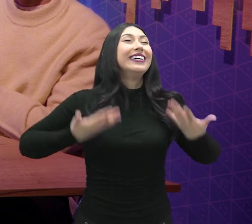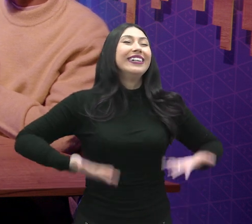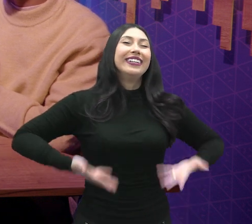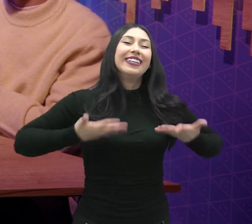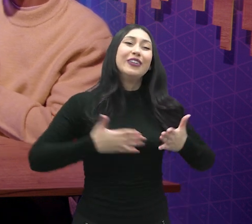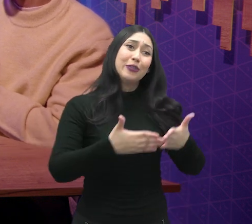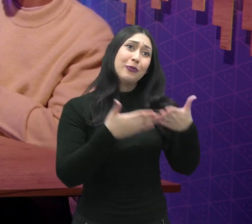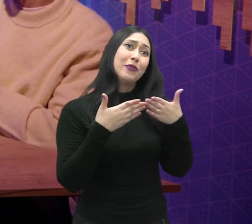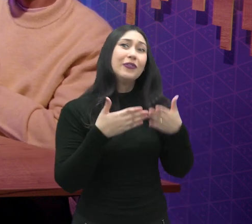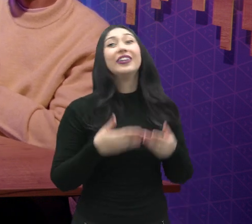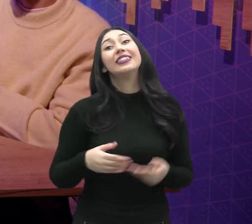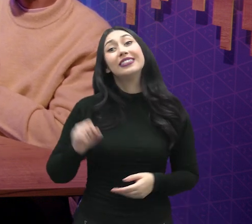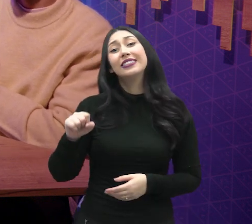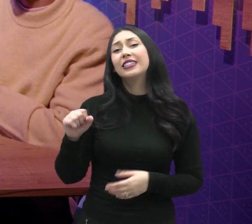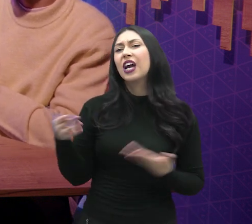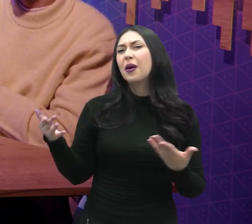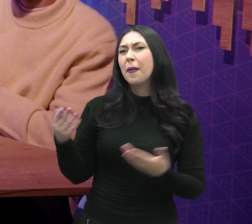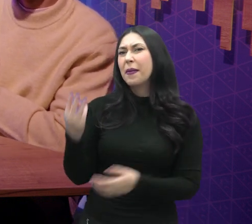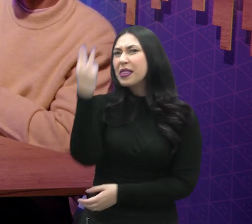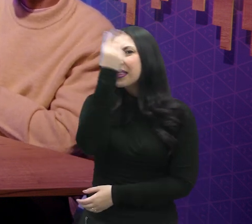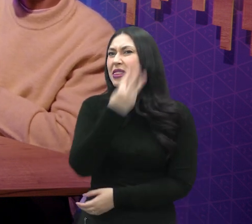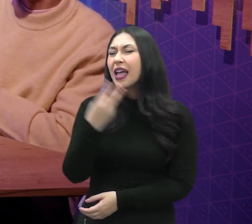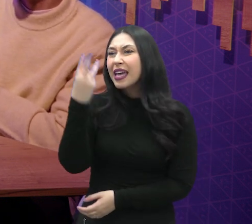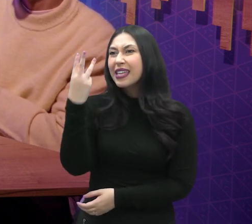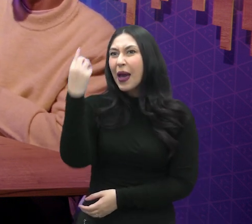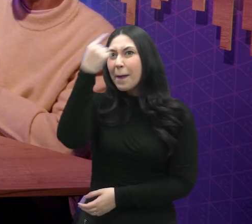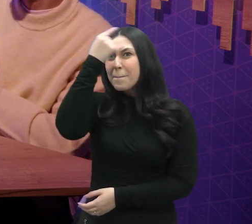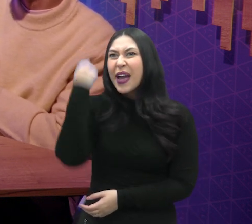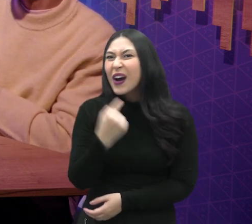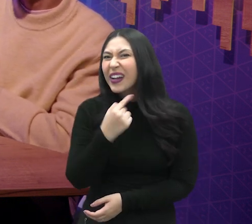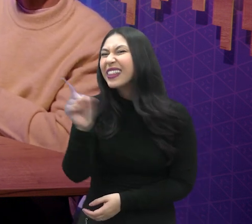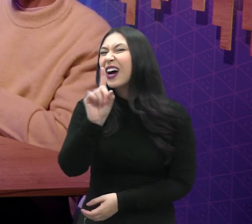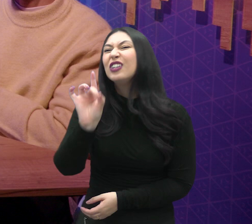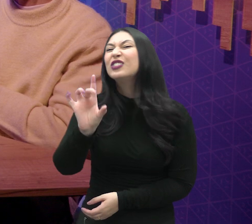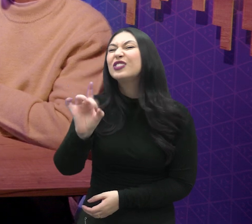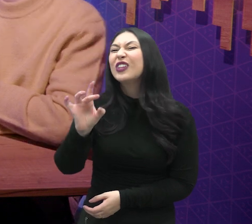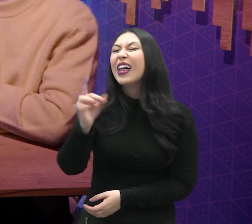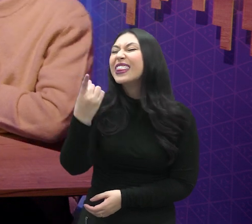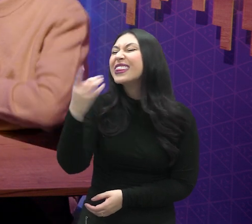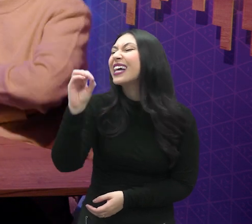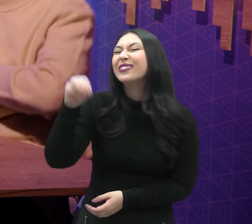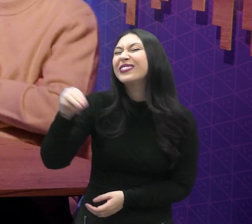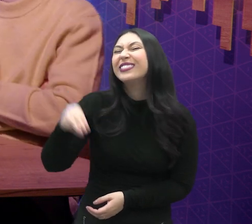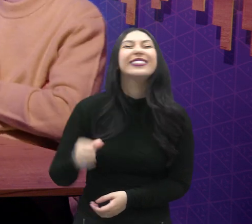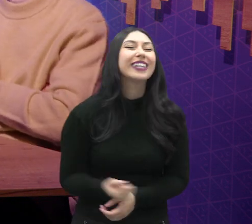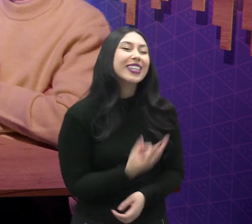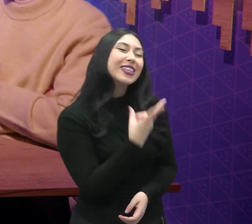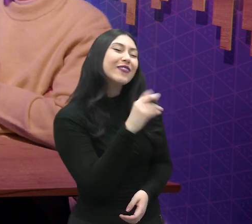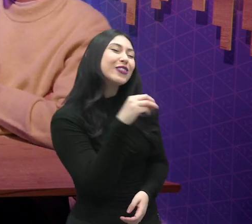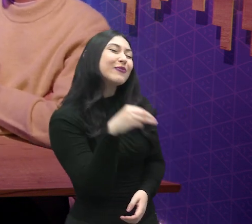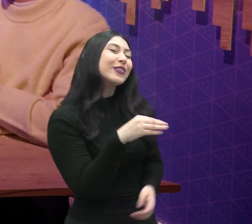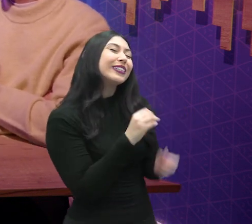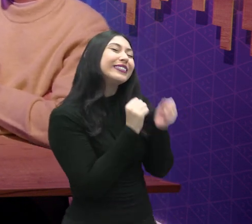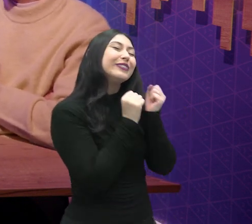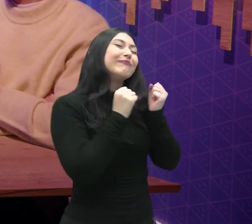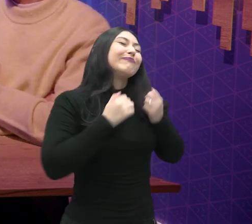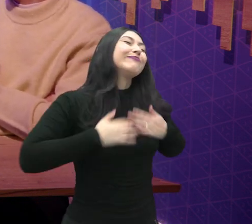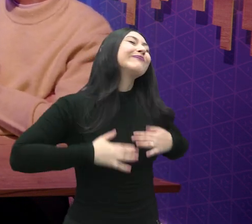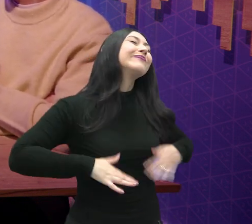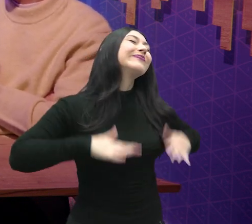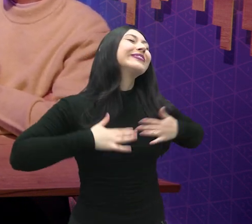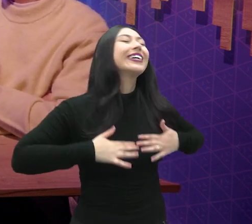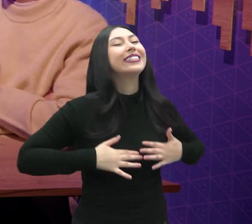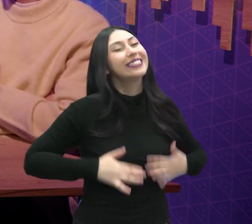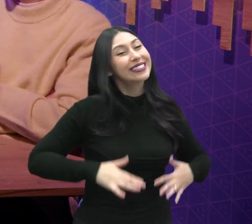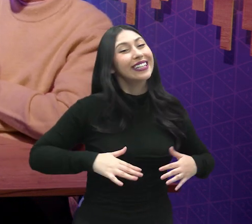leve, né, Vitor? Inclusive, por nesse favor. Podcast a gente não vai nem ter meia hora, a gente vai fazer 10 minutinhos só, brincadeira. É isso, nos outros 20 a gente vai descansar junto